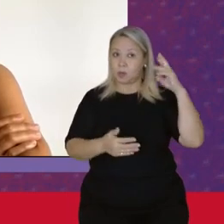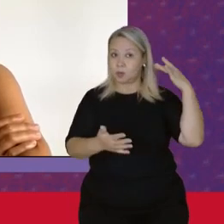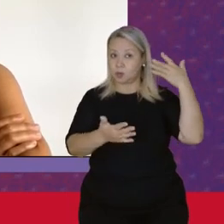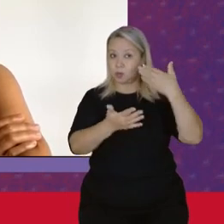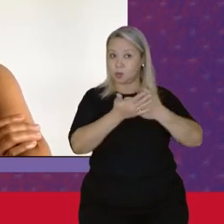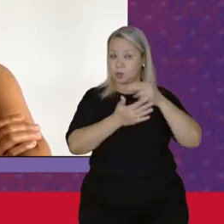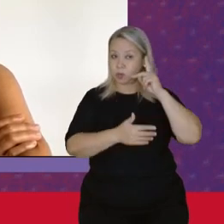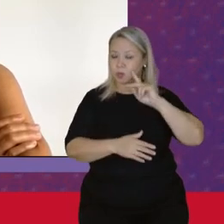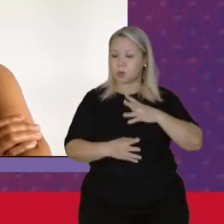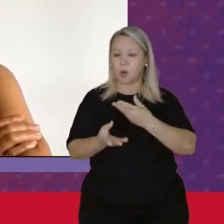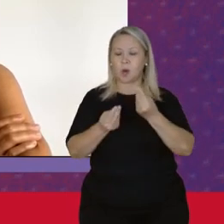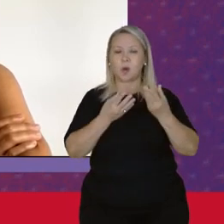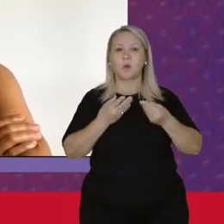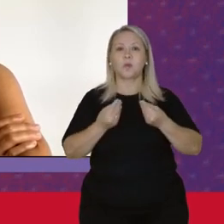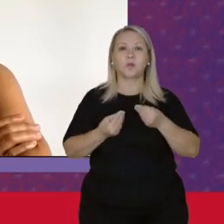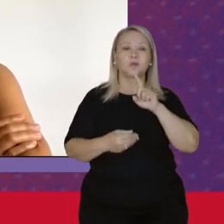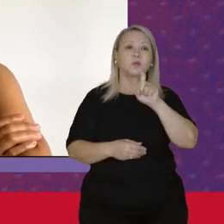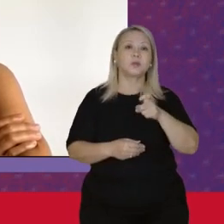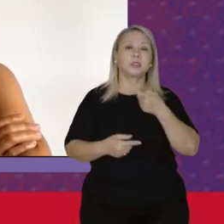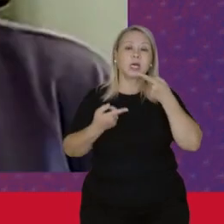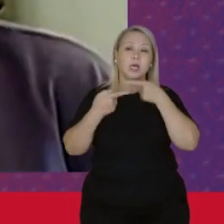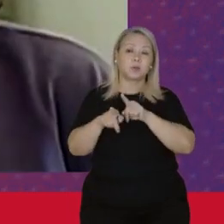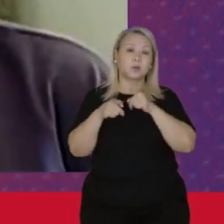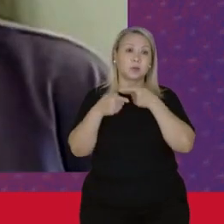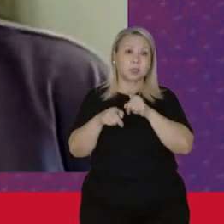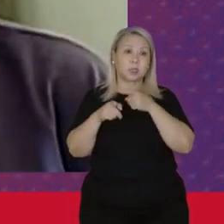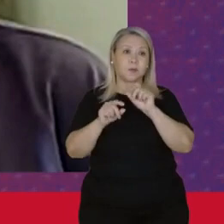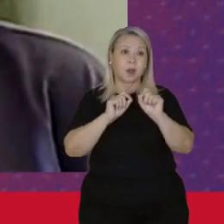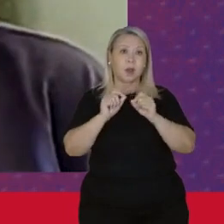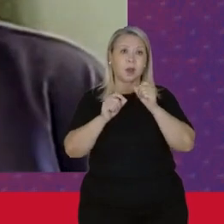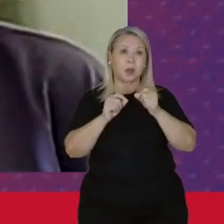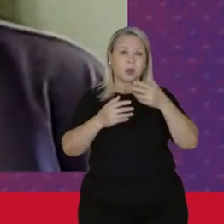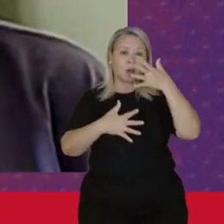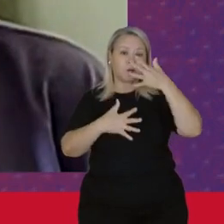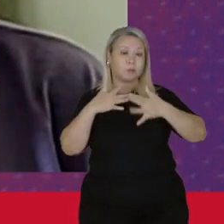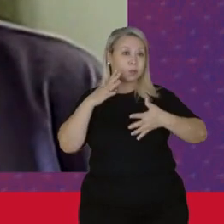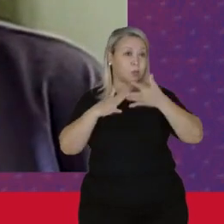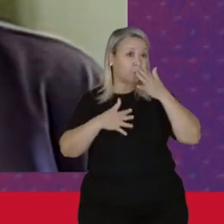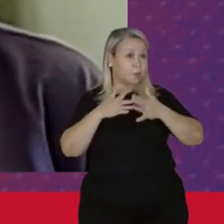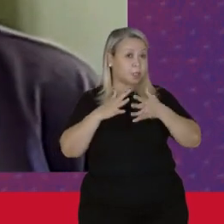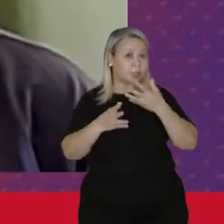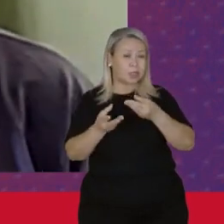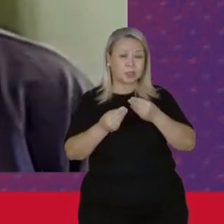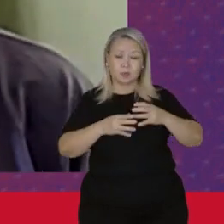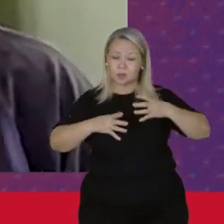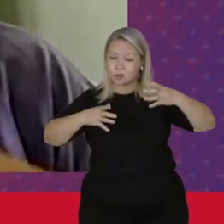né, e são desafios de uma complexidade enorme, né,